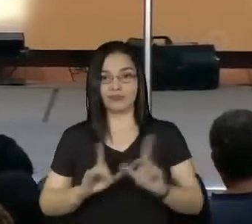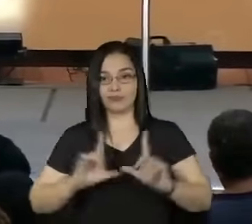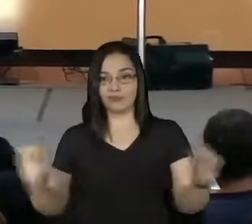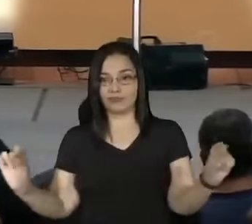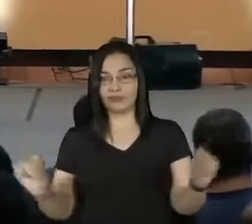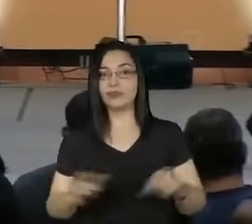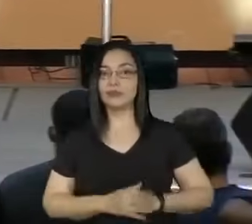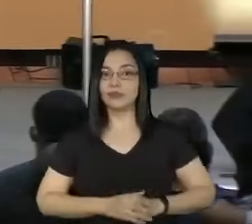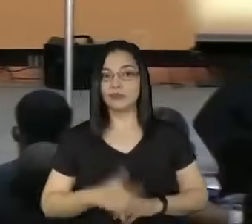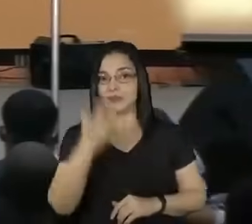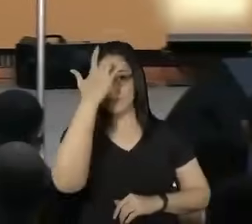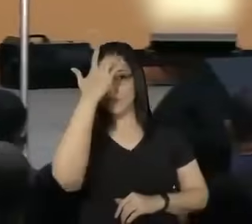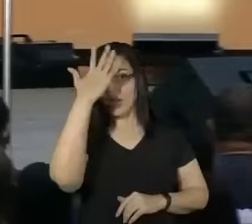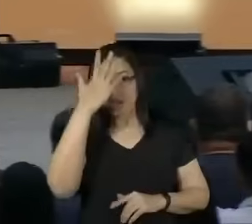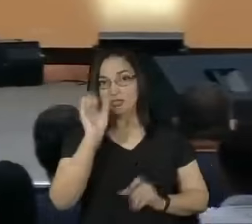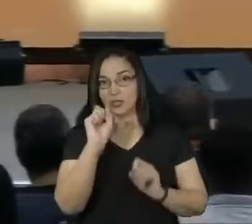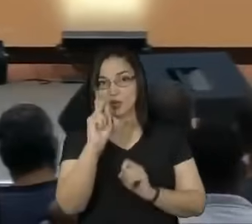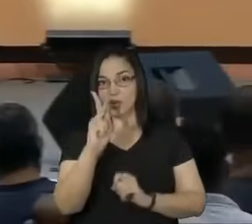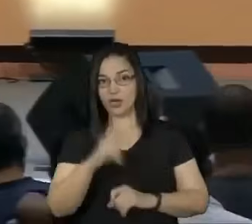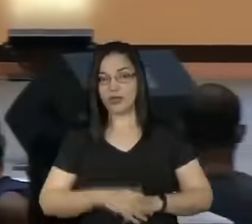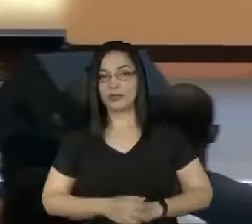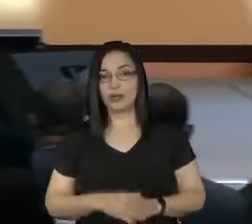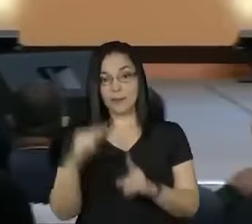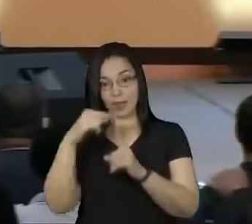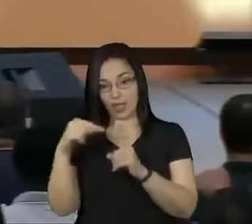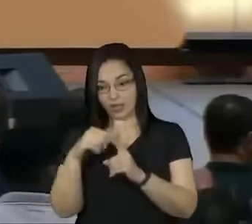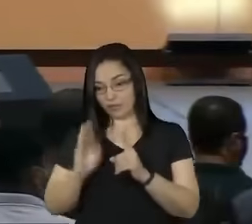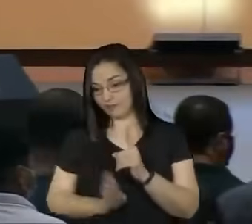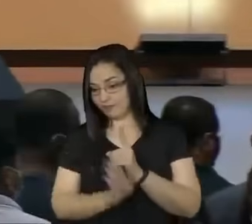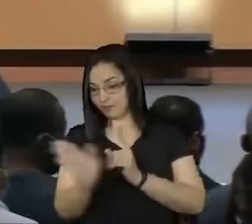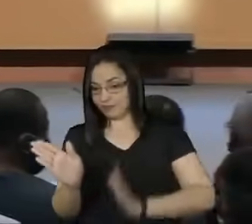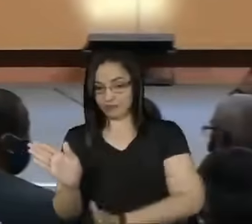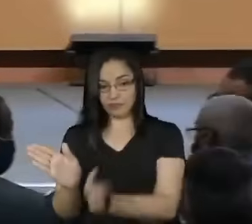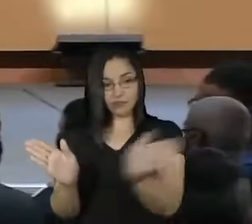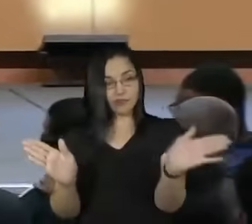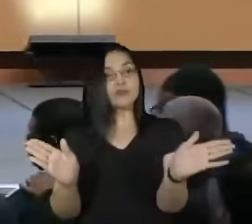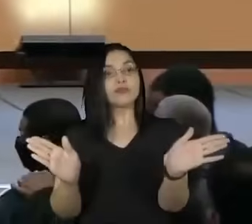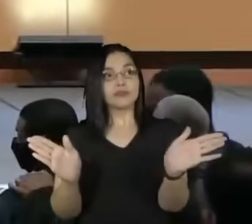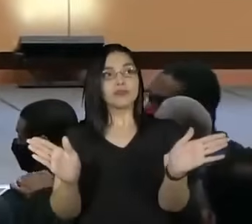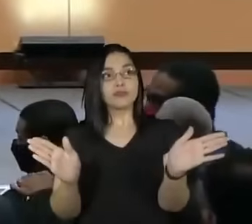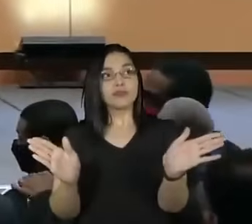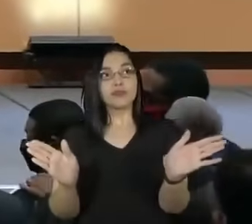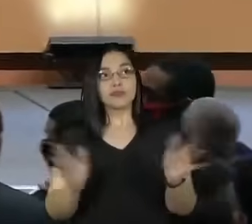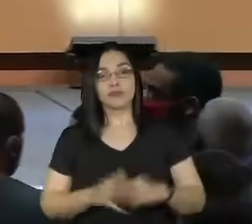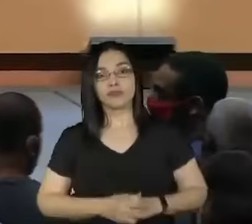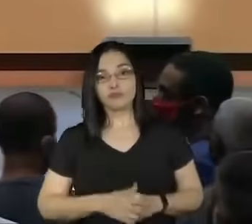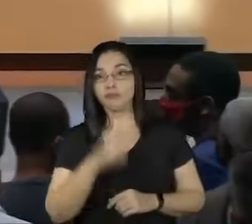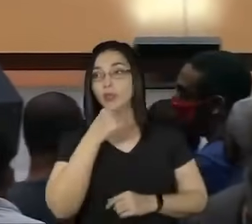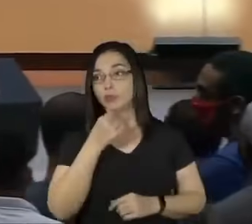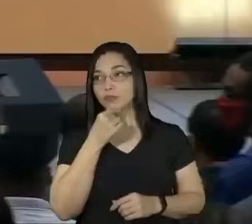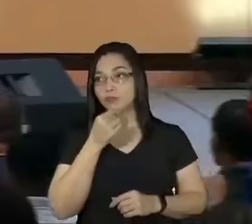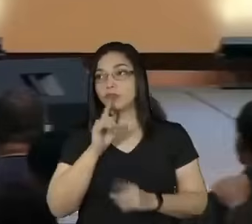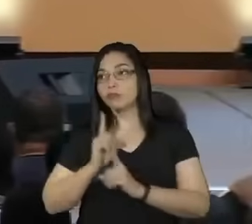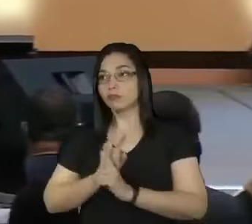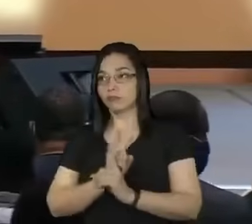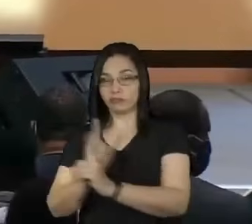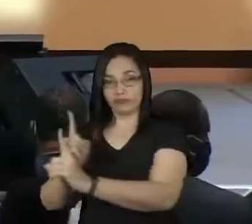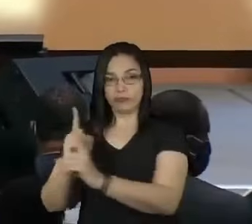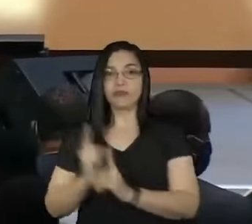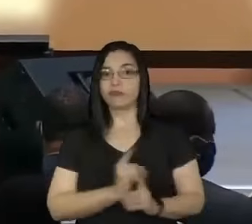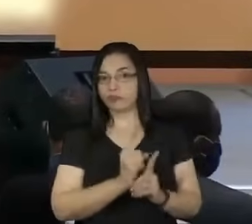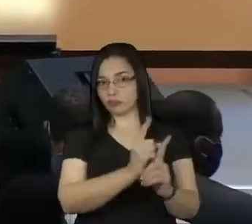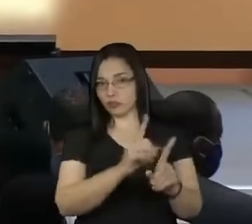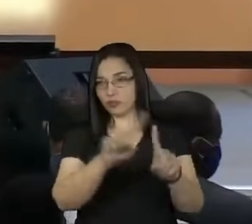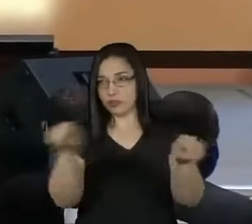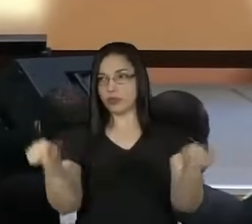facilitar tá a locomoção então a metade vai sair para cá o pessoal vai acompanhar aqui numa sala e a outra metade sai pro lado